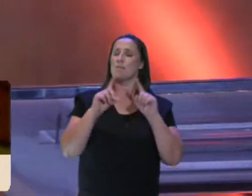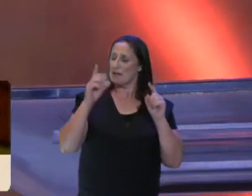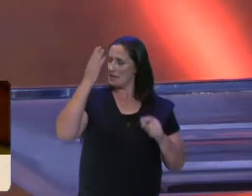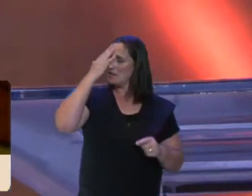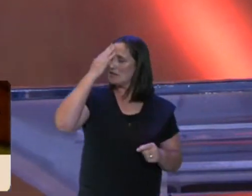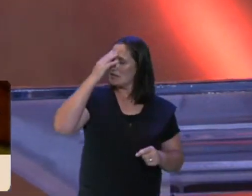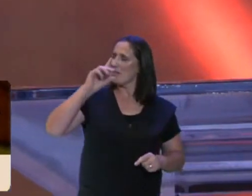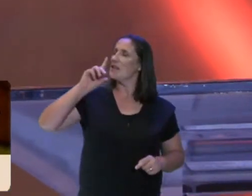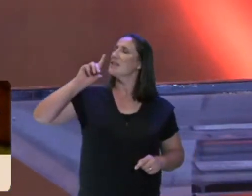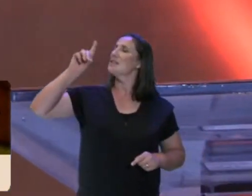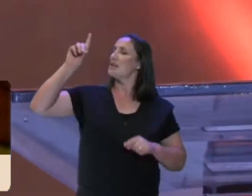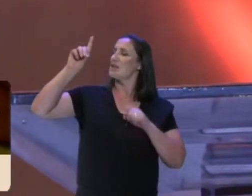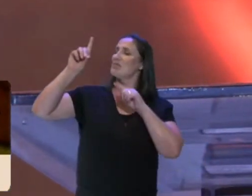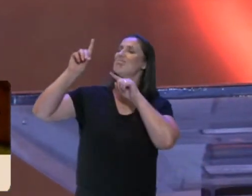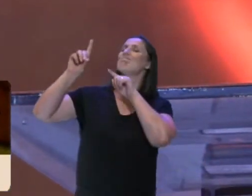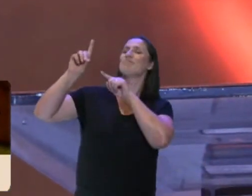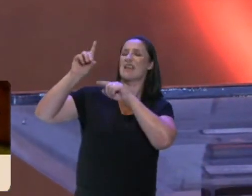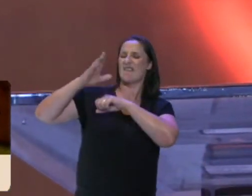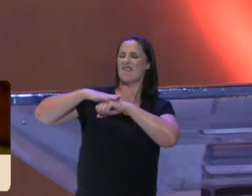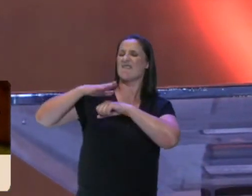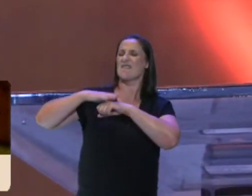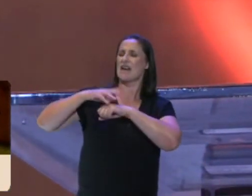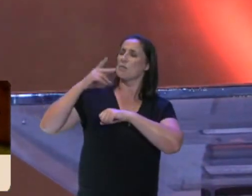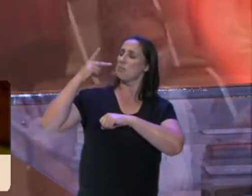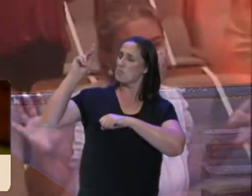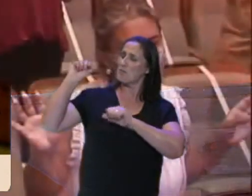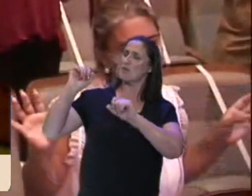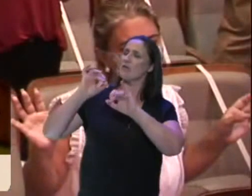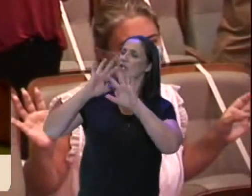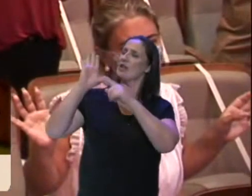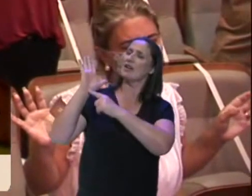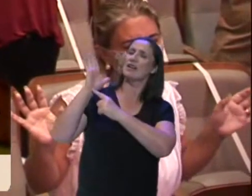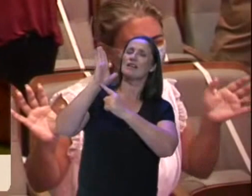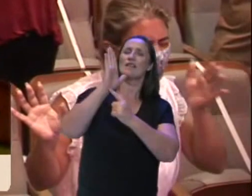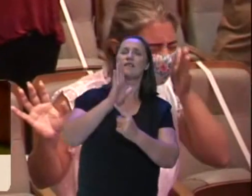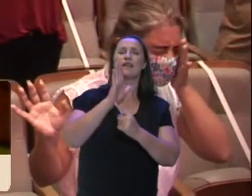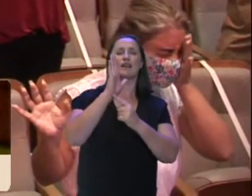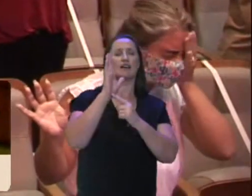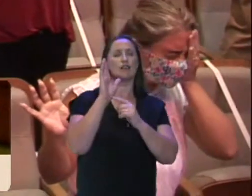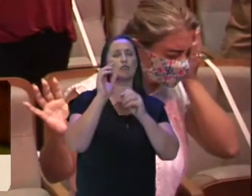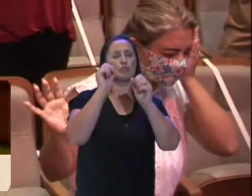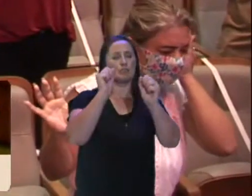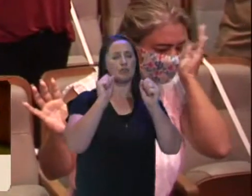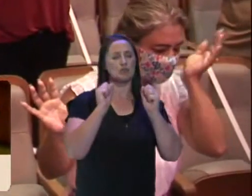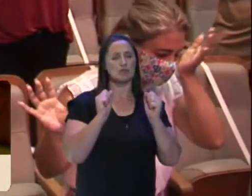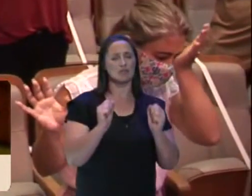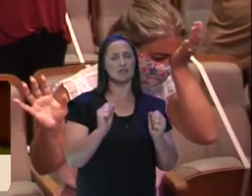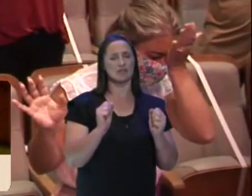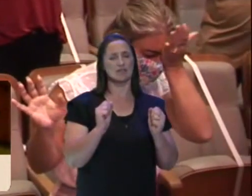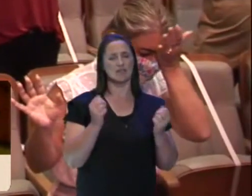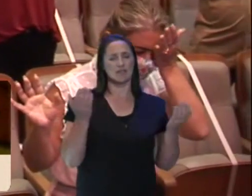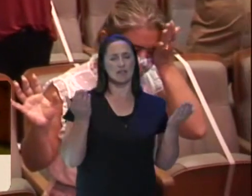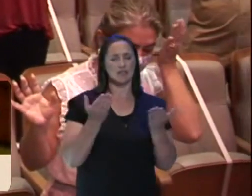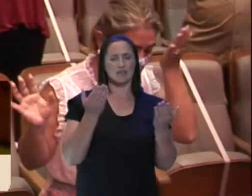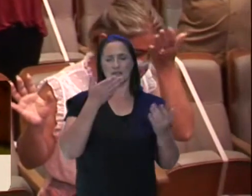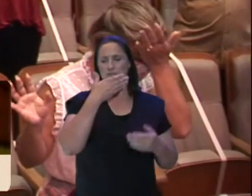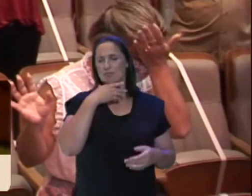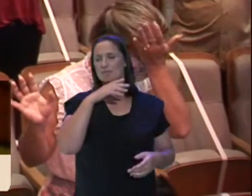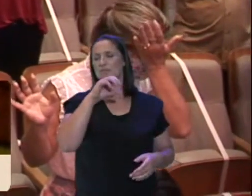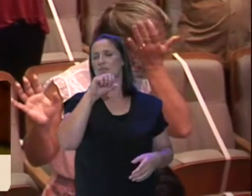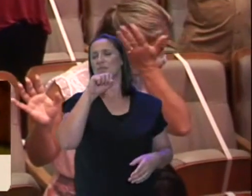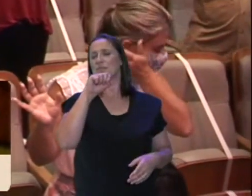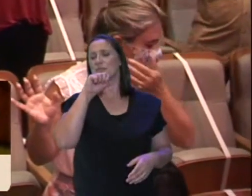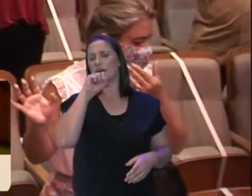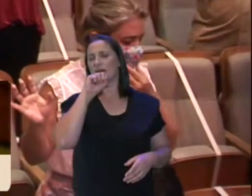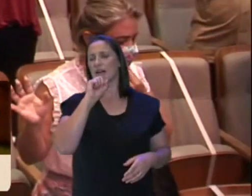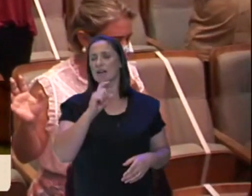que a glória seja só tua. Então revela o teu poder no meio do teu povo agora. E Pai,